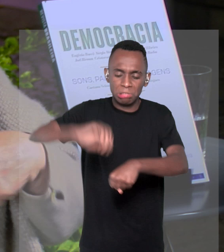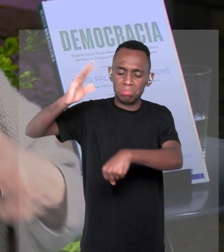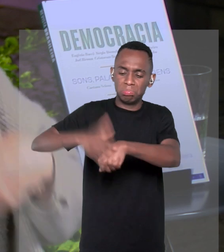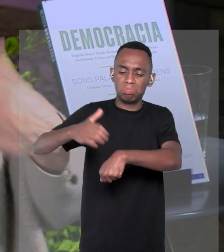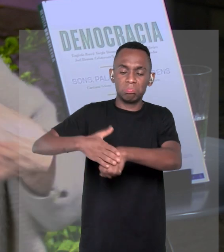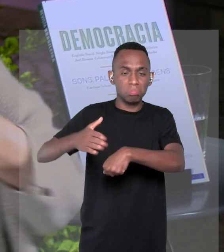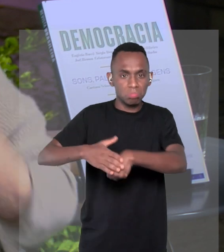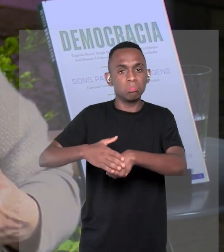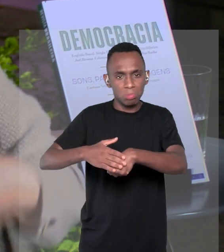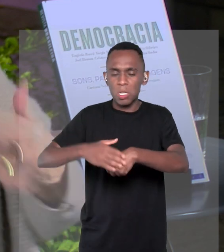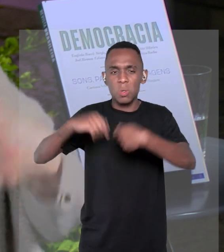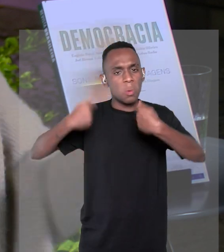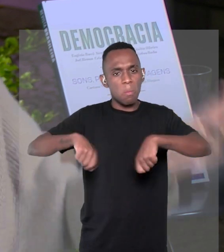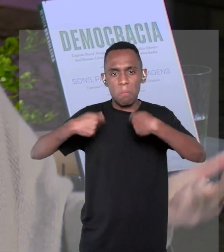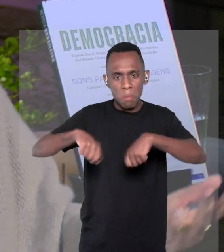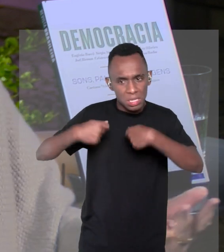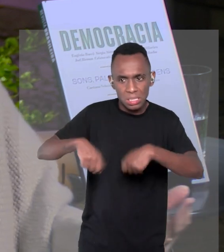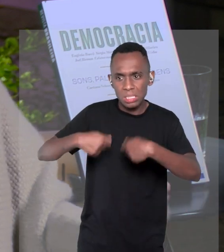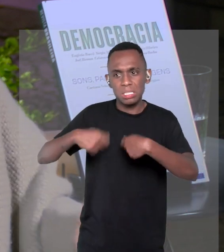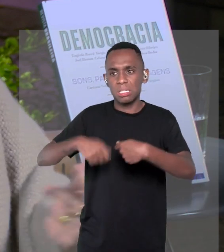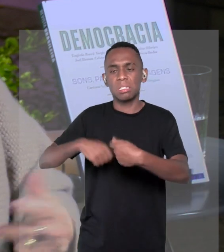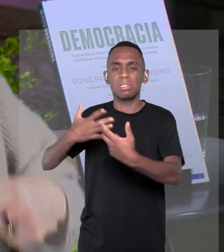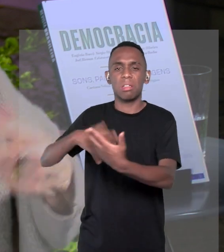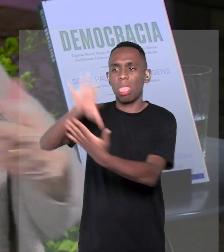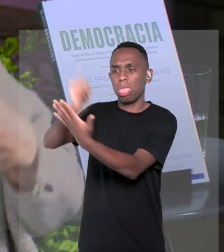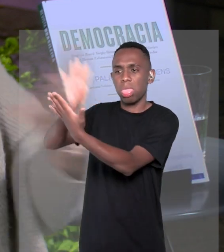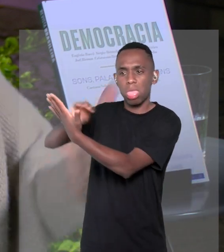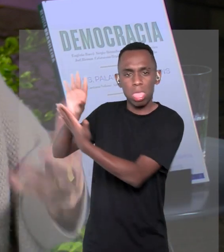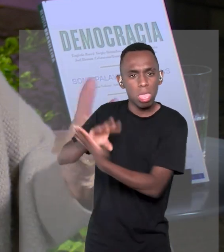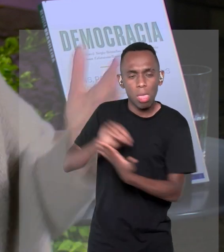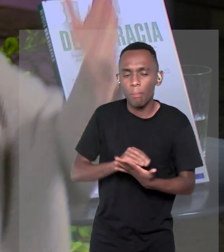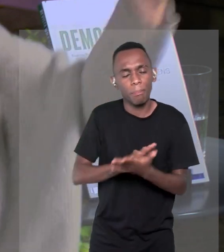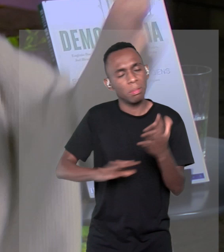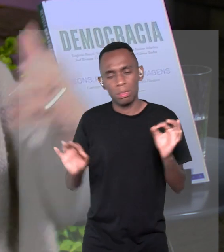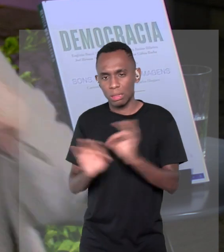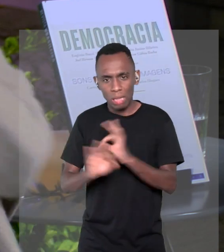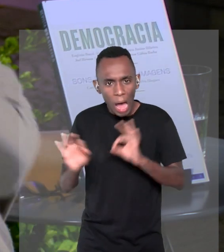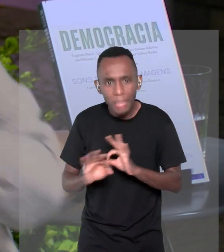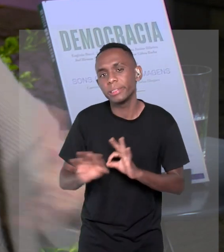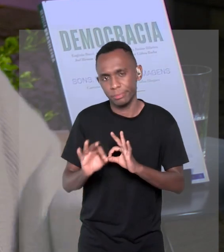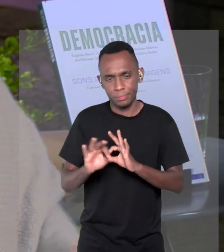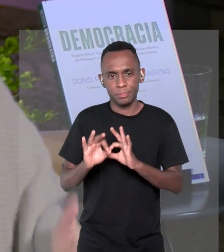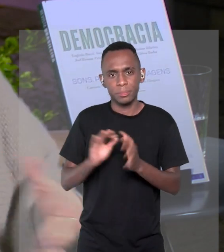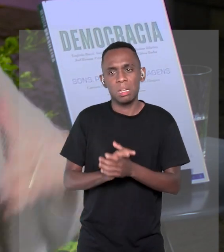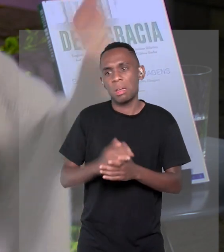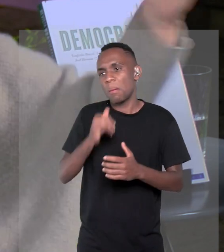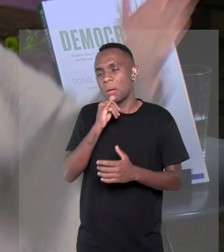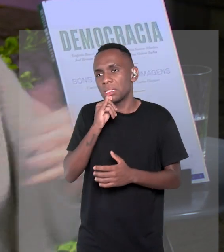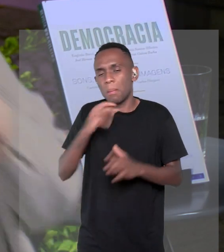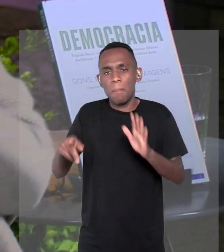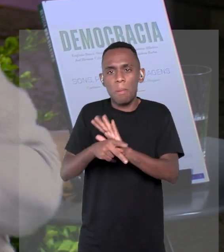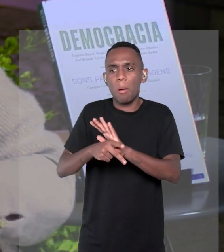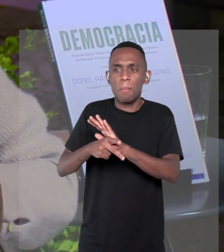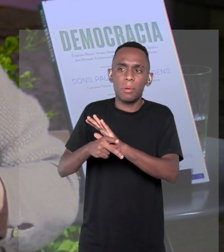sem necessariamente ter que se referir a escolhas externas entre ser